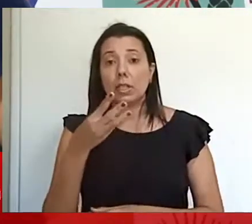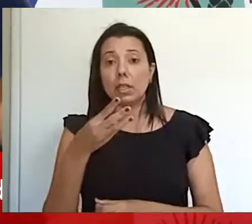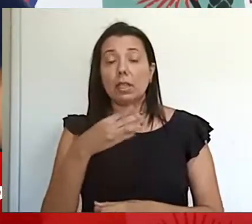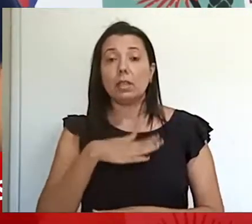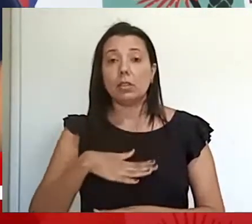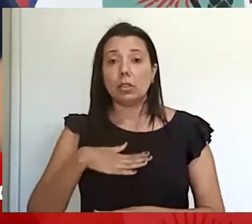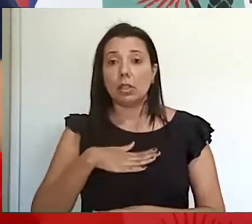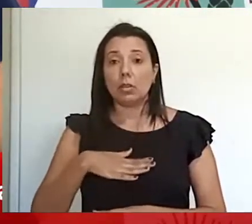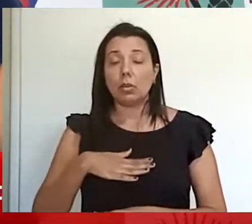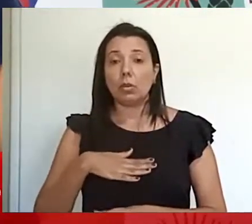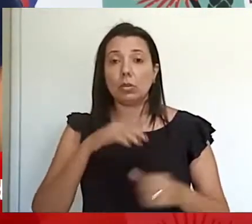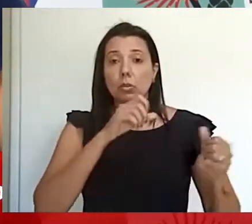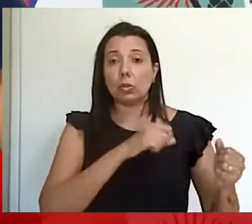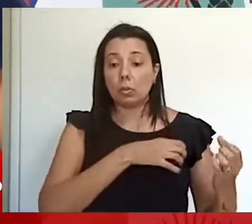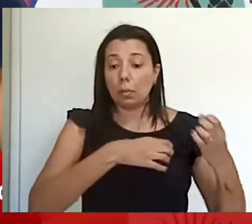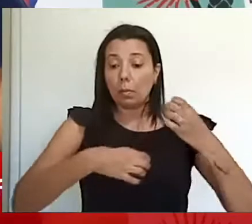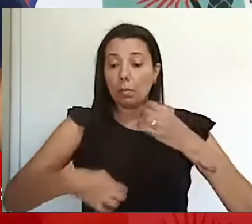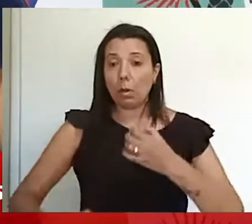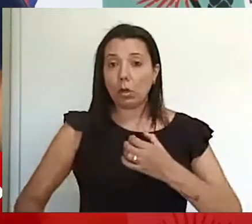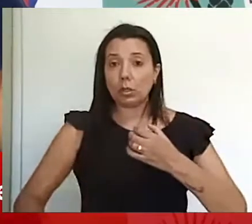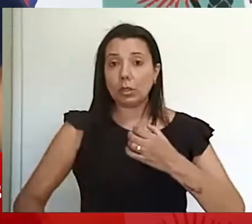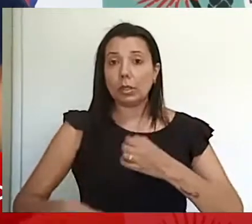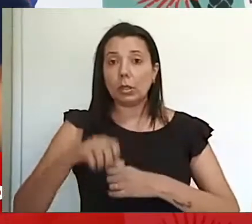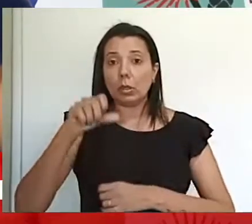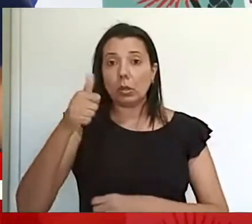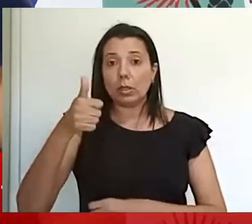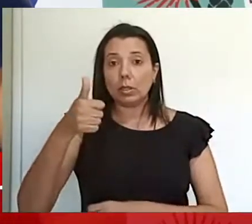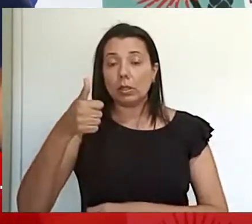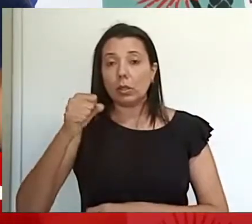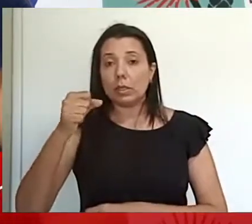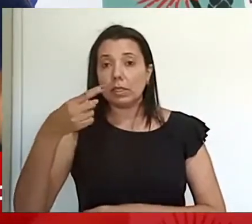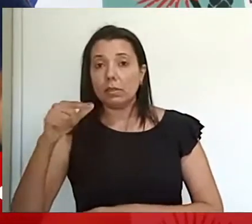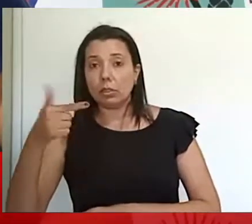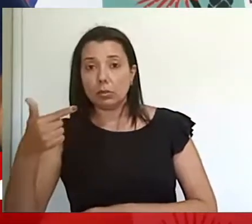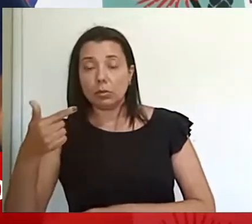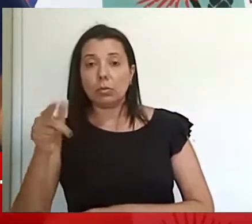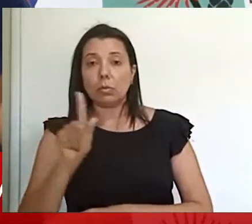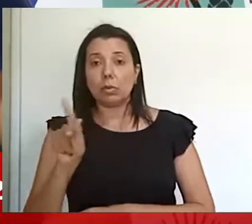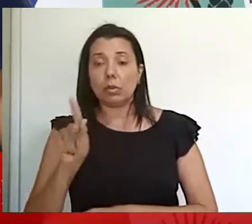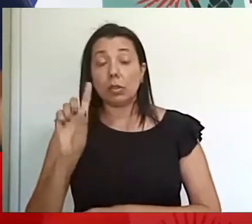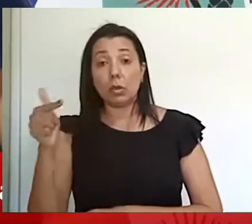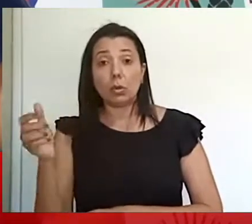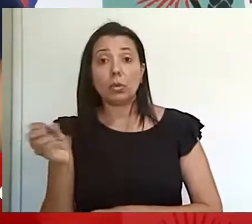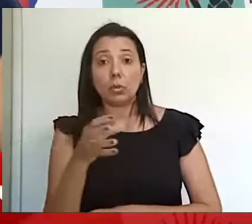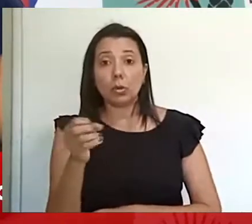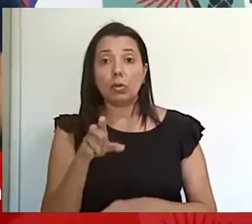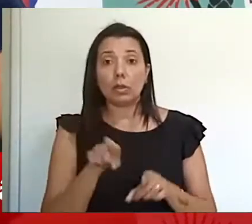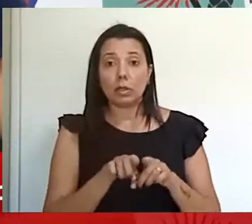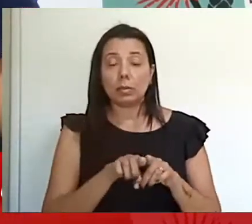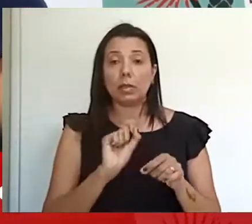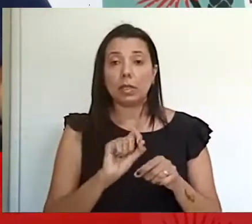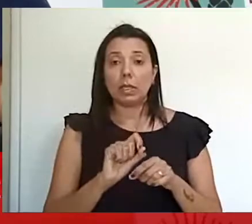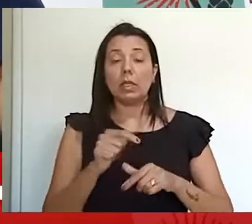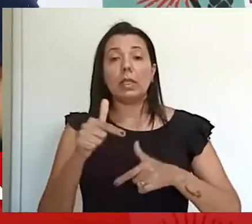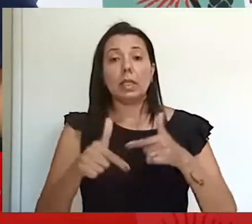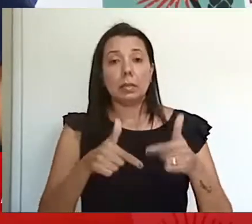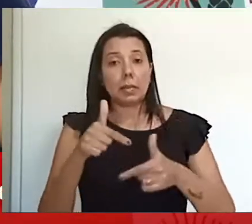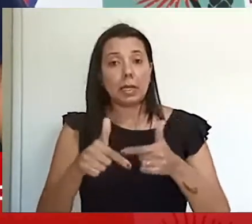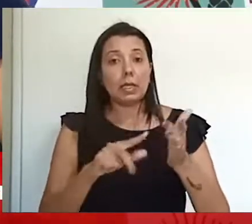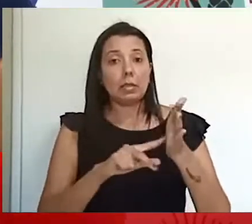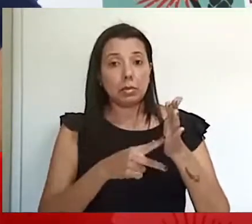de 821 professores, né? Outra novidade aí, que a ação do Simpro-DF garante a suspensão